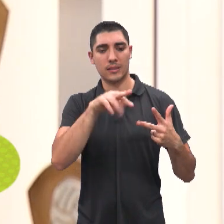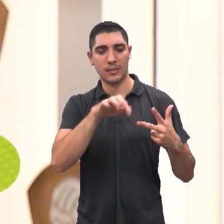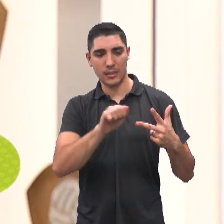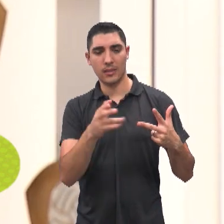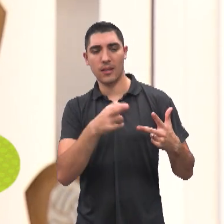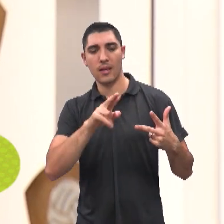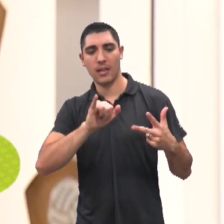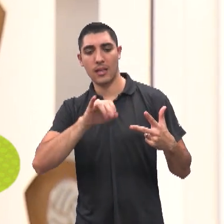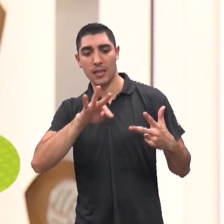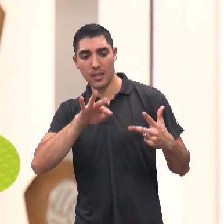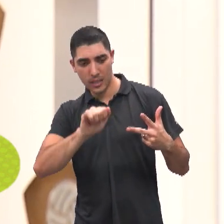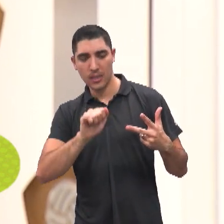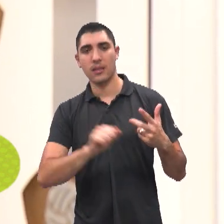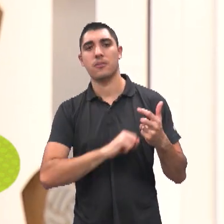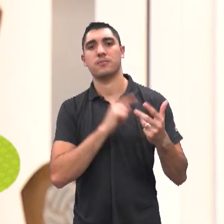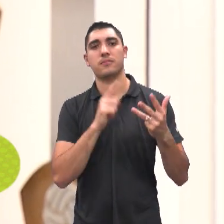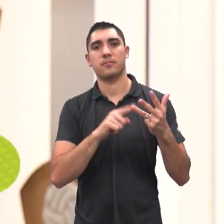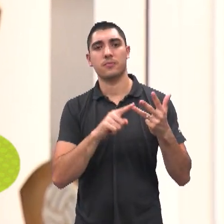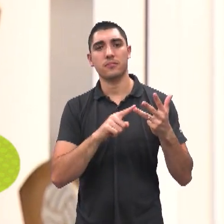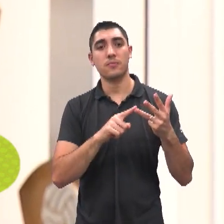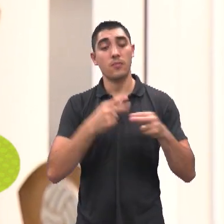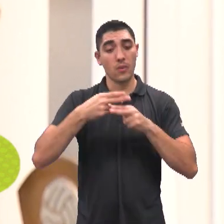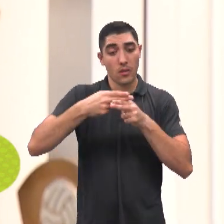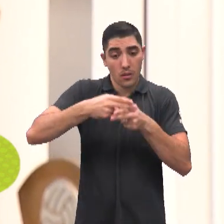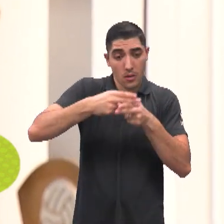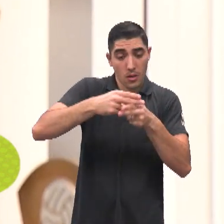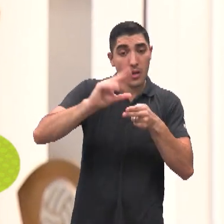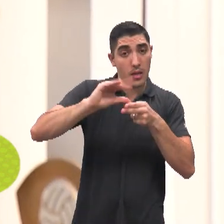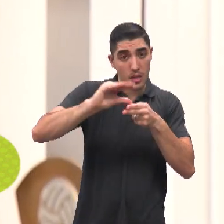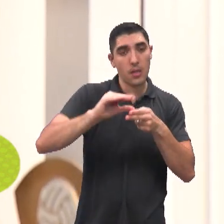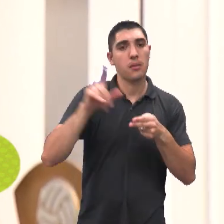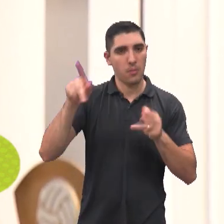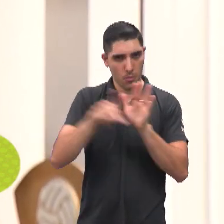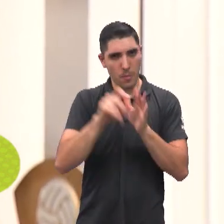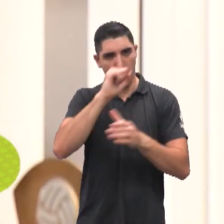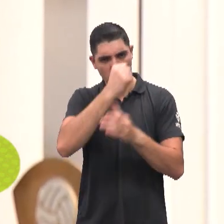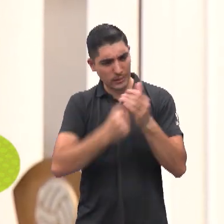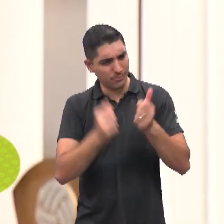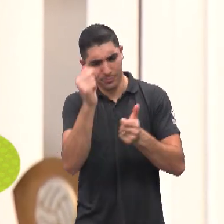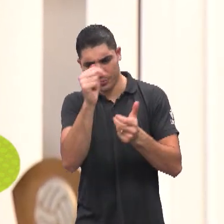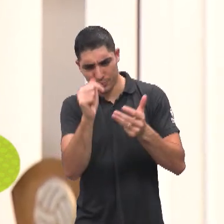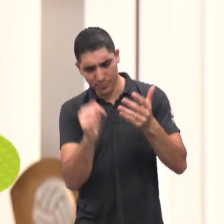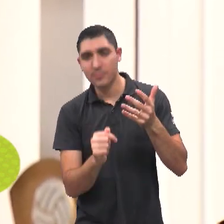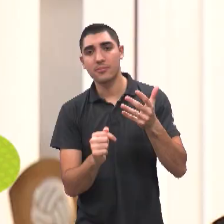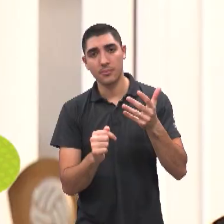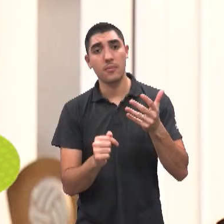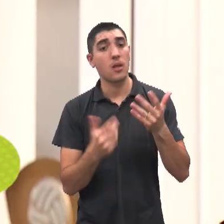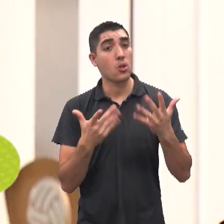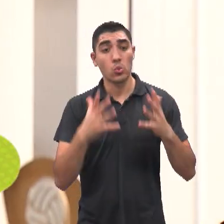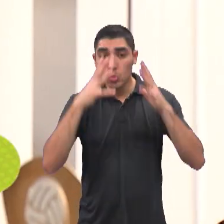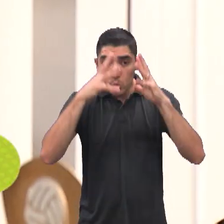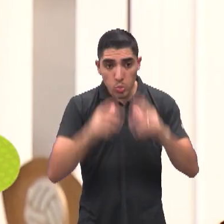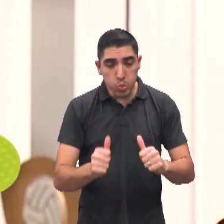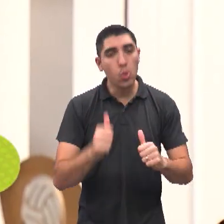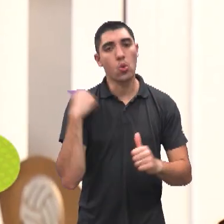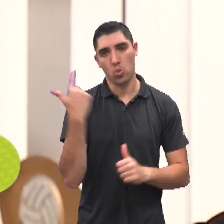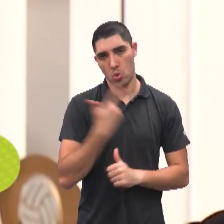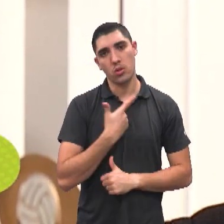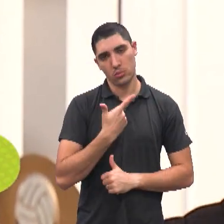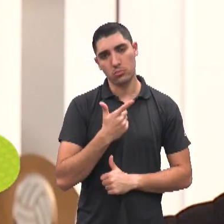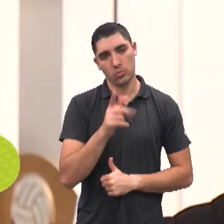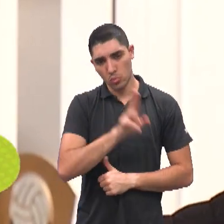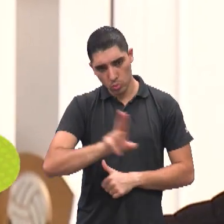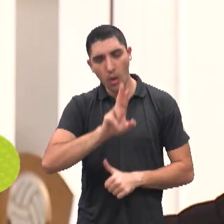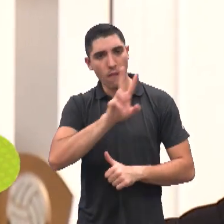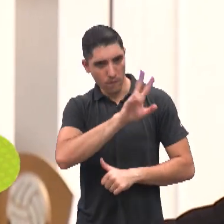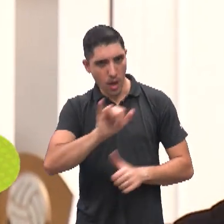tênis, o INPE com a quadra para o basquetebol. Então, tudo que a gente tem, que utiliza hoje, nós vamos deixar à disposição para poder